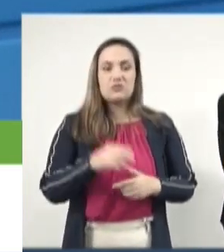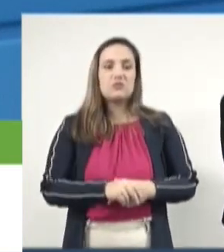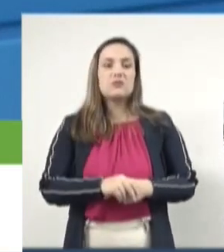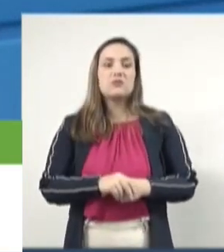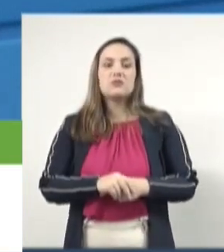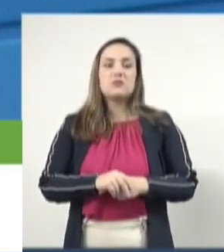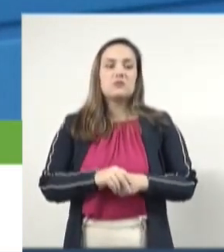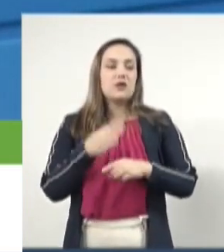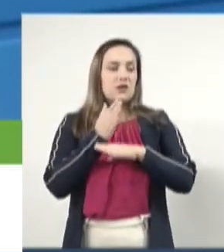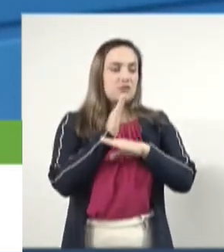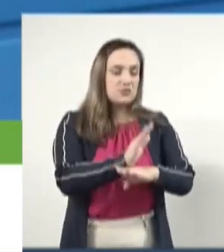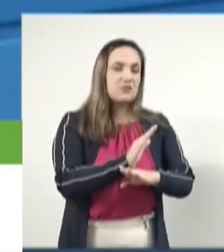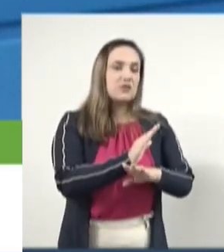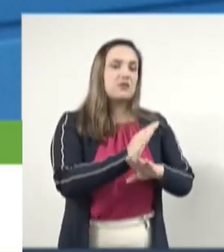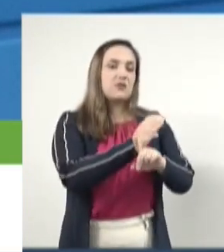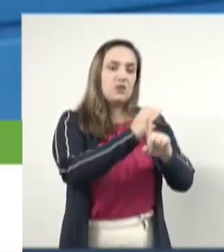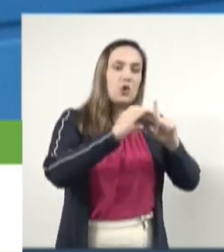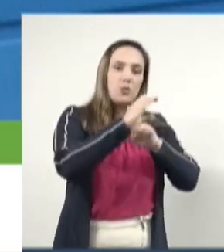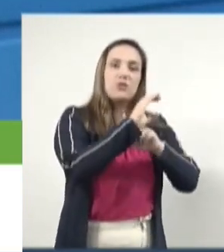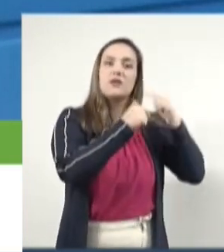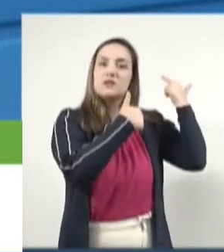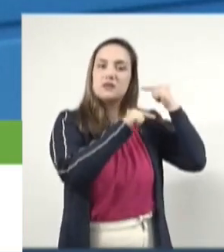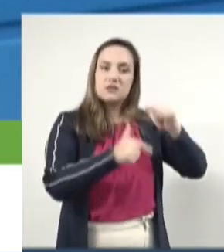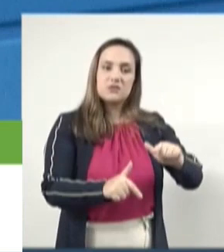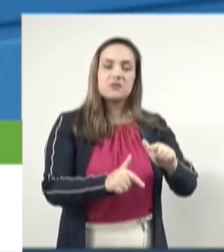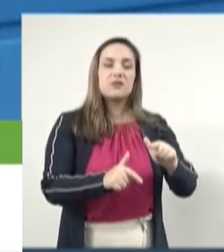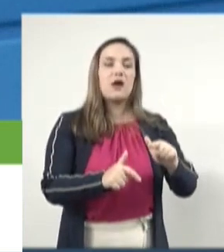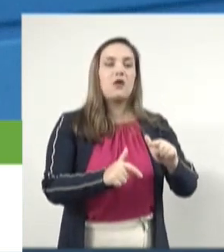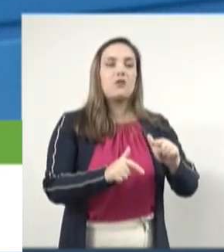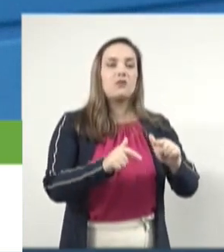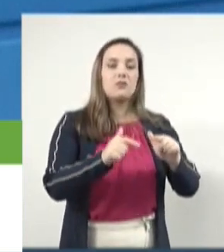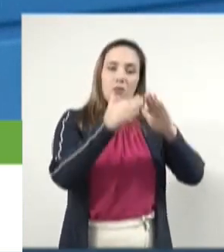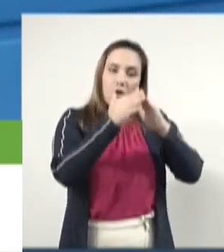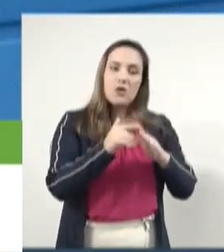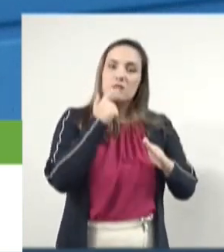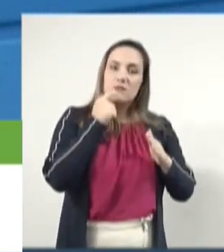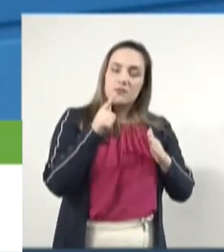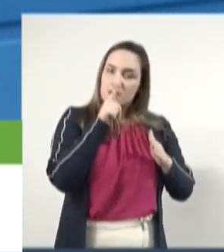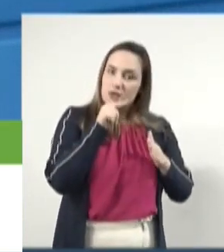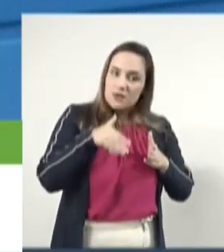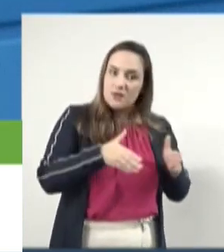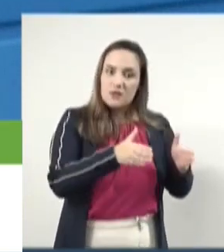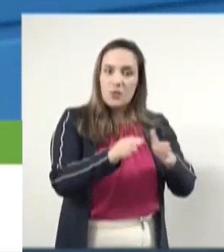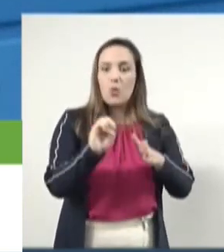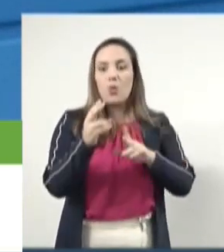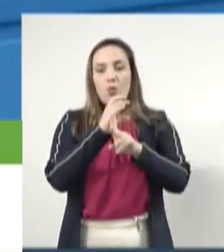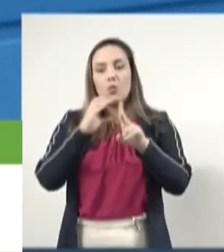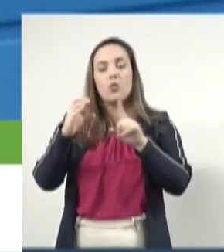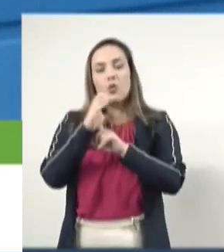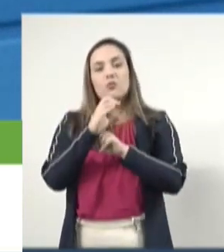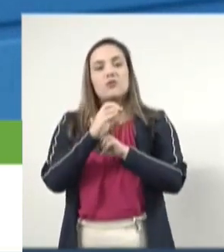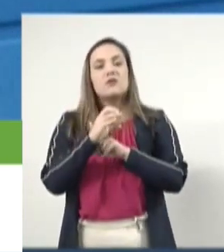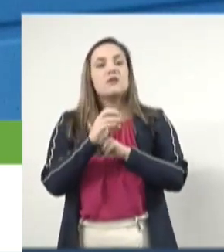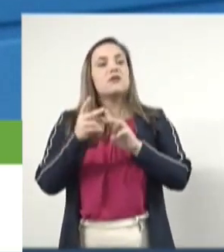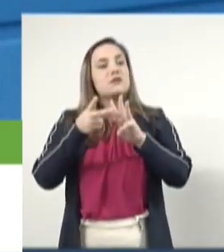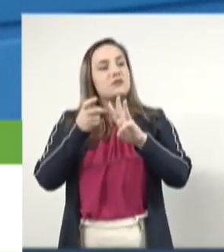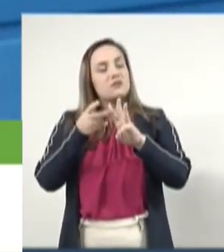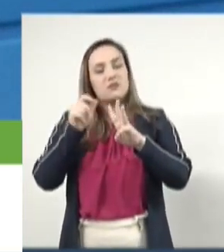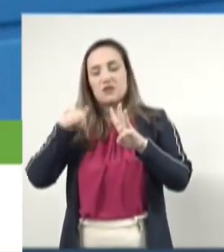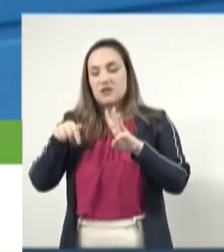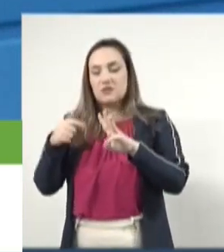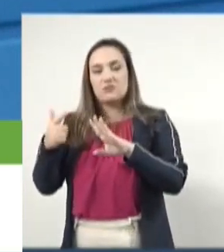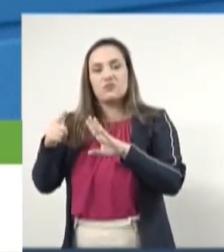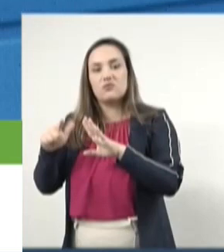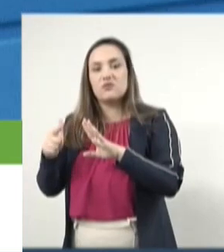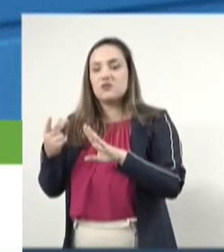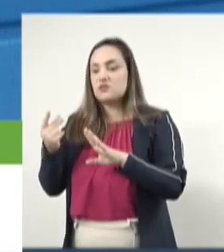para as comunidades tradicionais ribeirinhas, aqui não tem dinheiro para as comunidades indígenas do Pantanal, aqui não tem